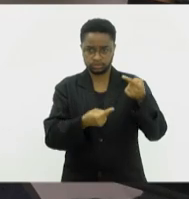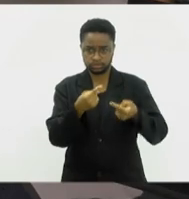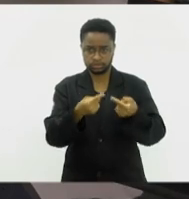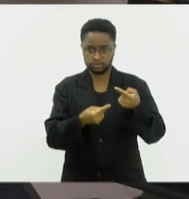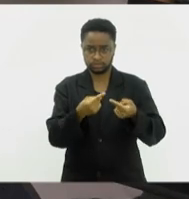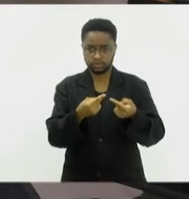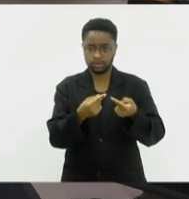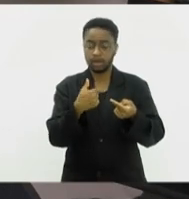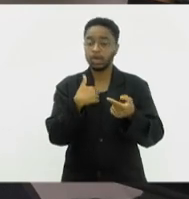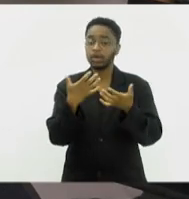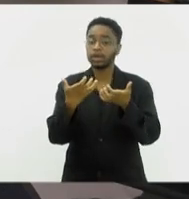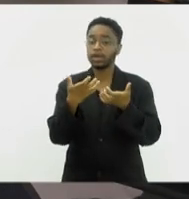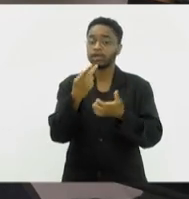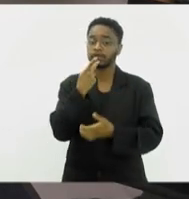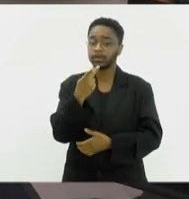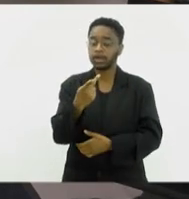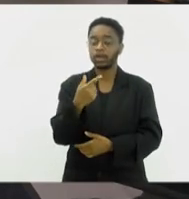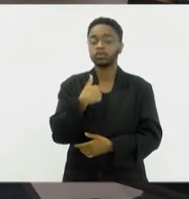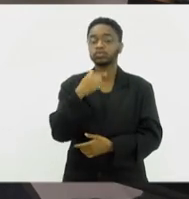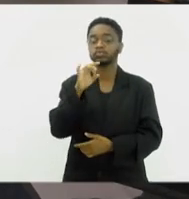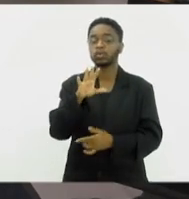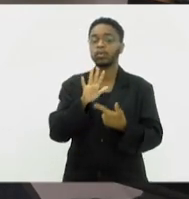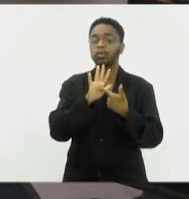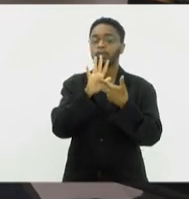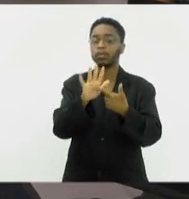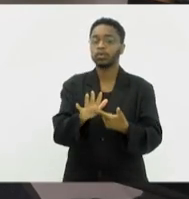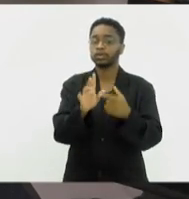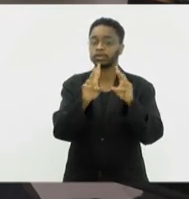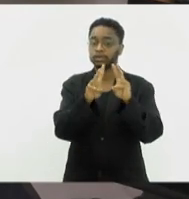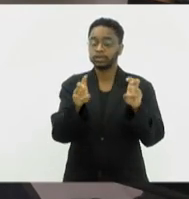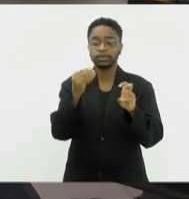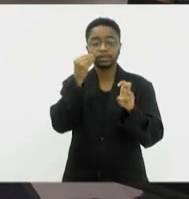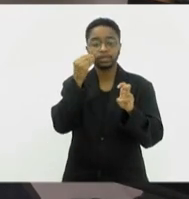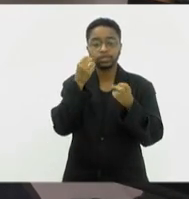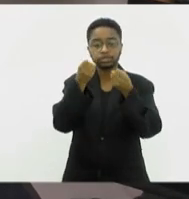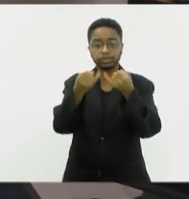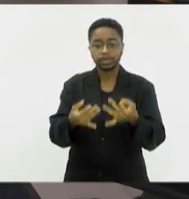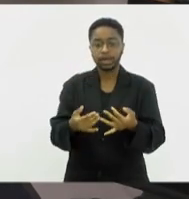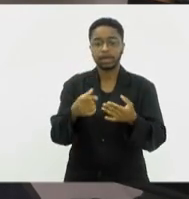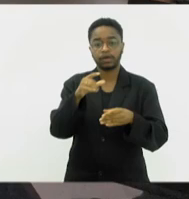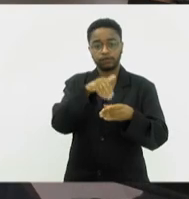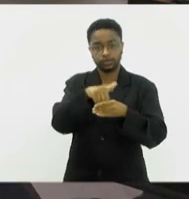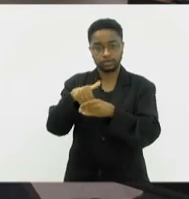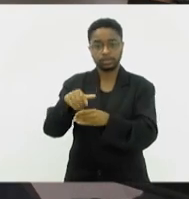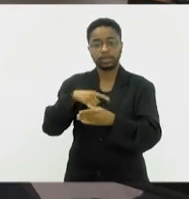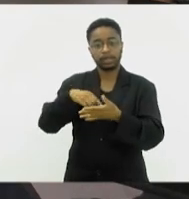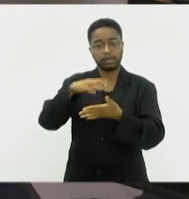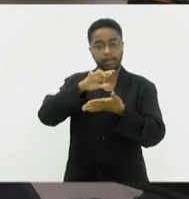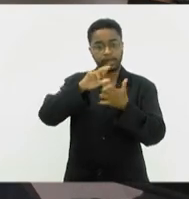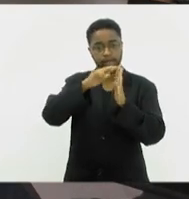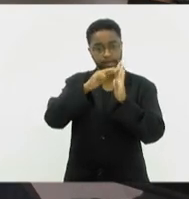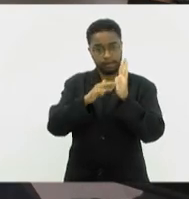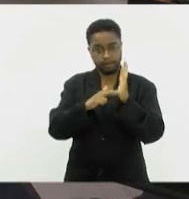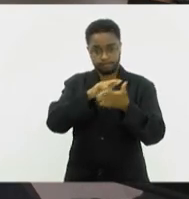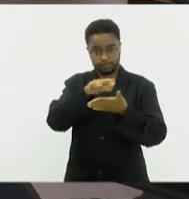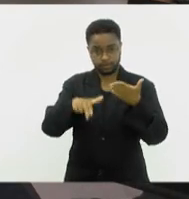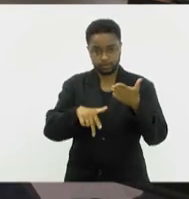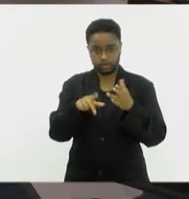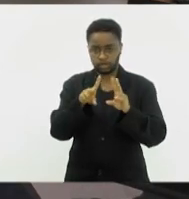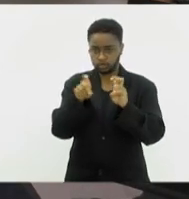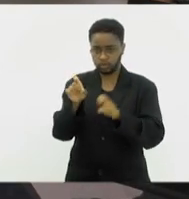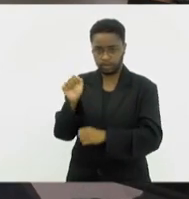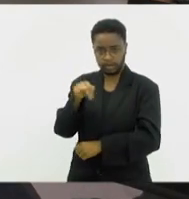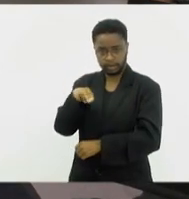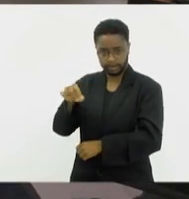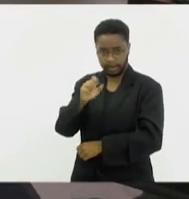senhora Eu só gostaria de dizer que eu só trouxe isso para dizer que a eleição ela foi baseada em... Não, isso a gente já sabe. É sobre a questão da senhora Anne ainda? A defesa